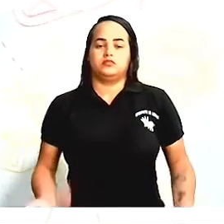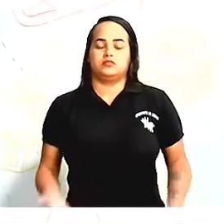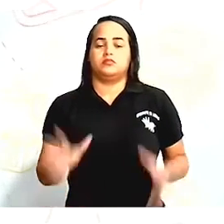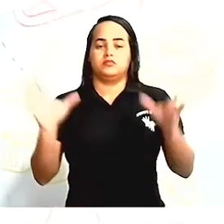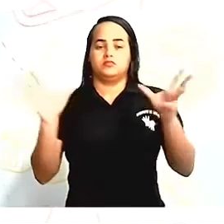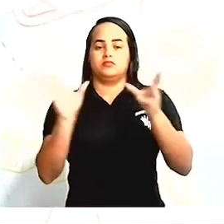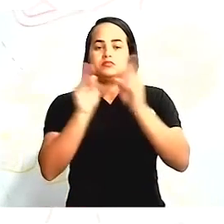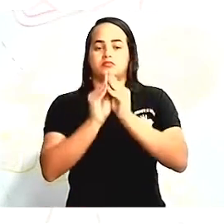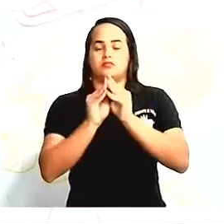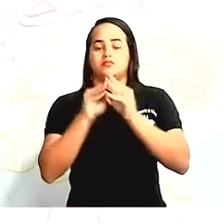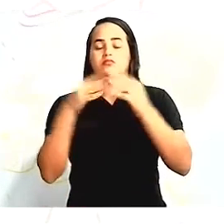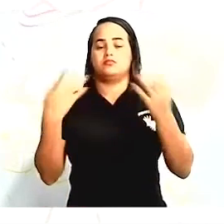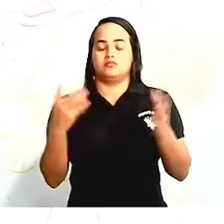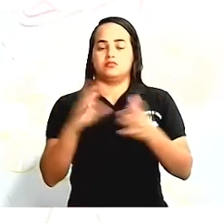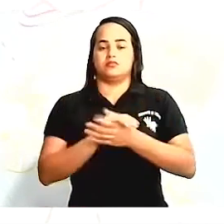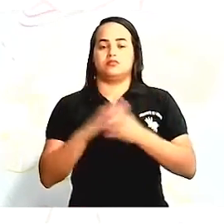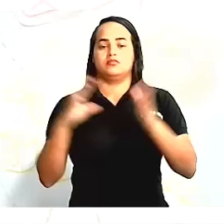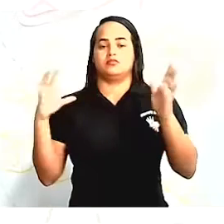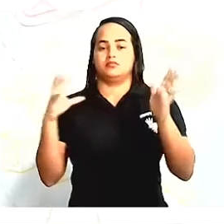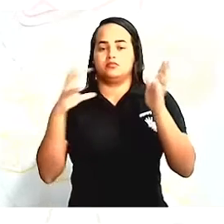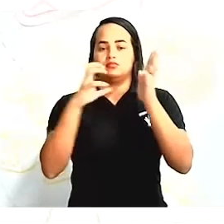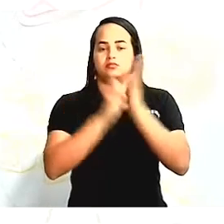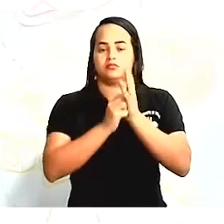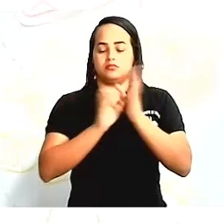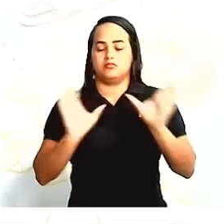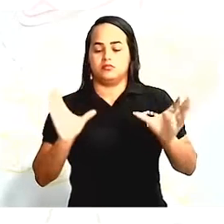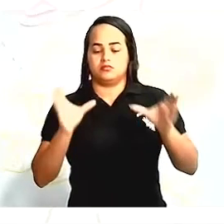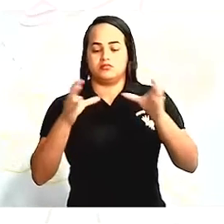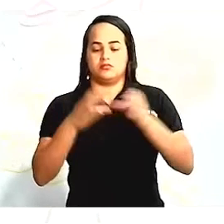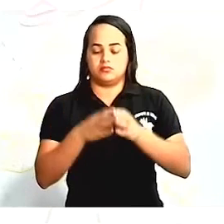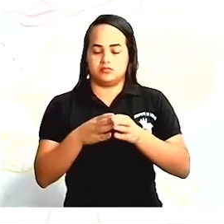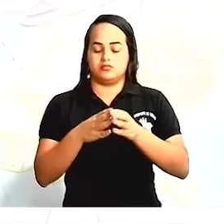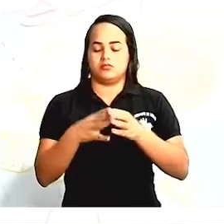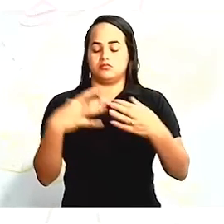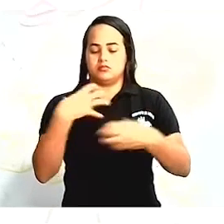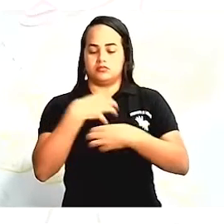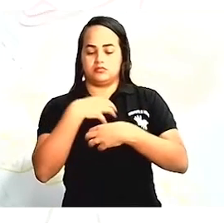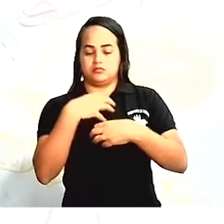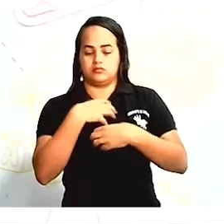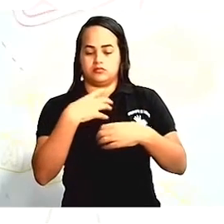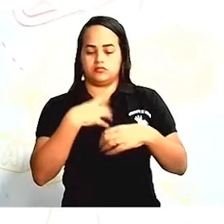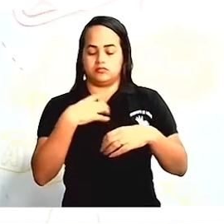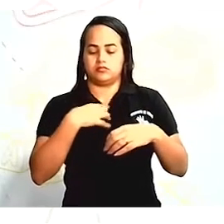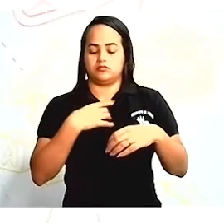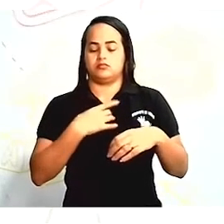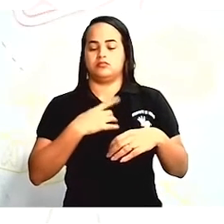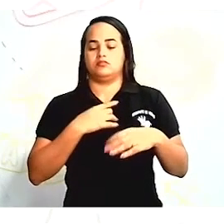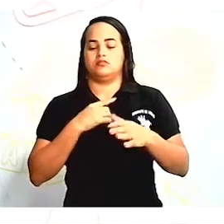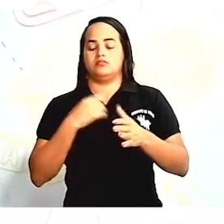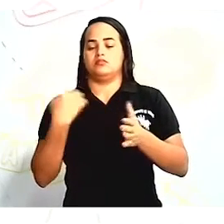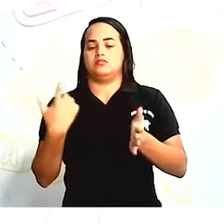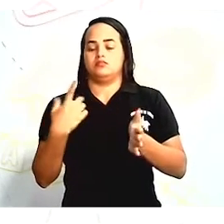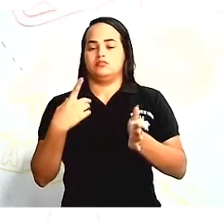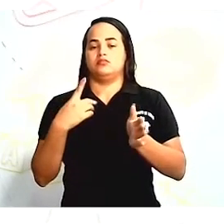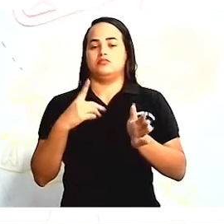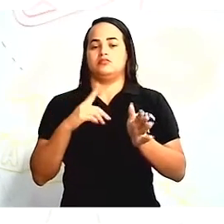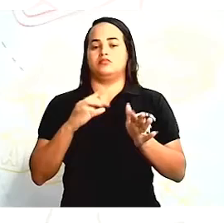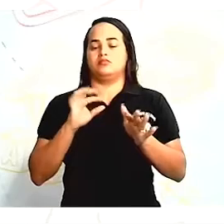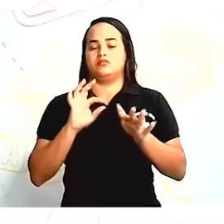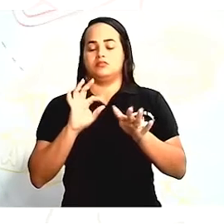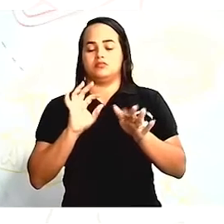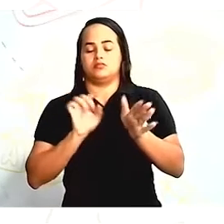Resumindo, a AIDS ela é o conjunto de sintomas e infecções resultantes do dano do